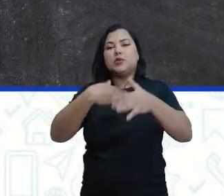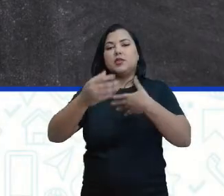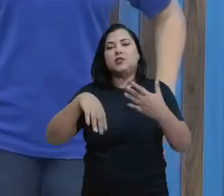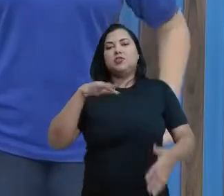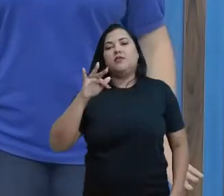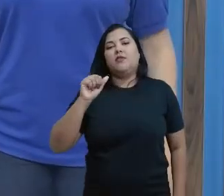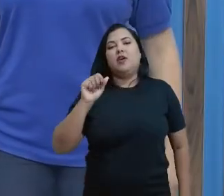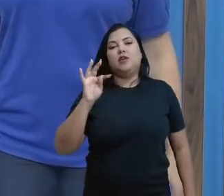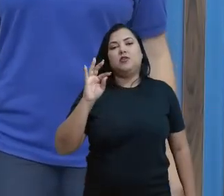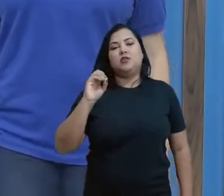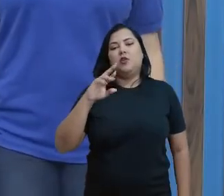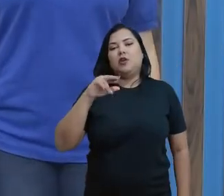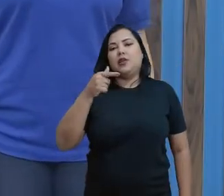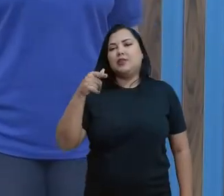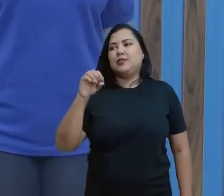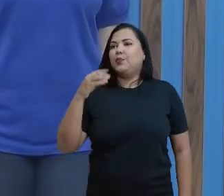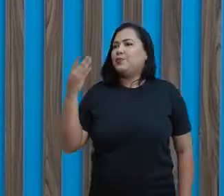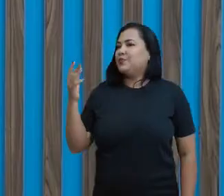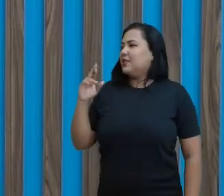Revo, palavra para você.